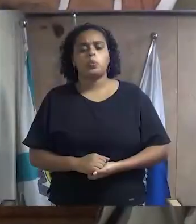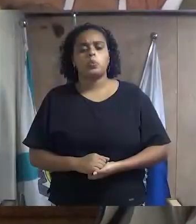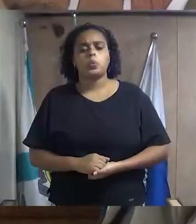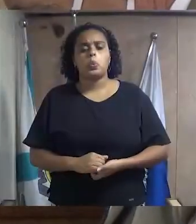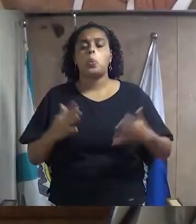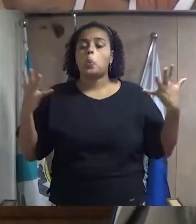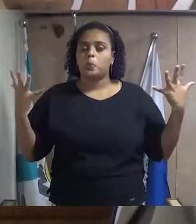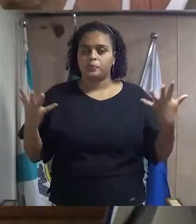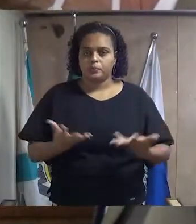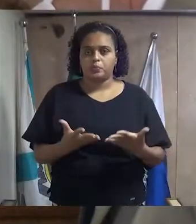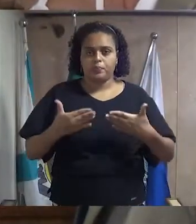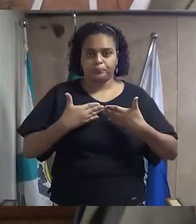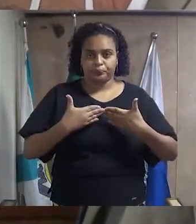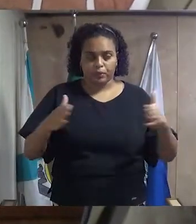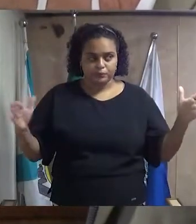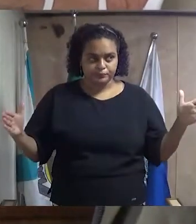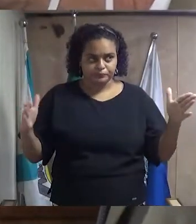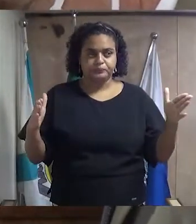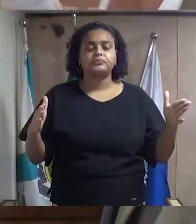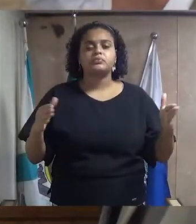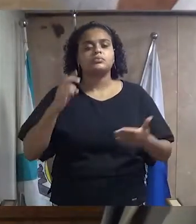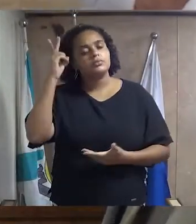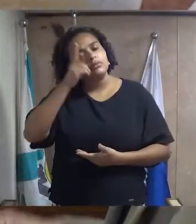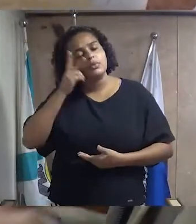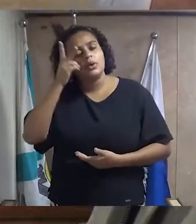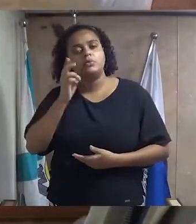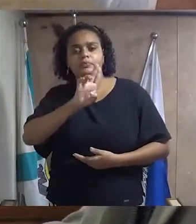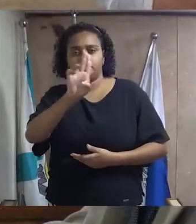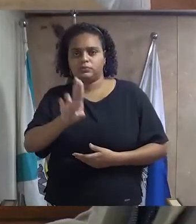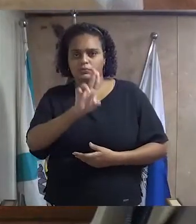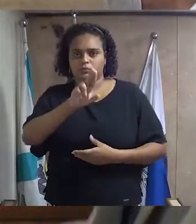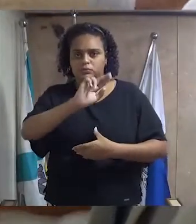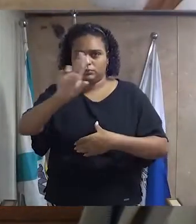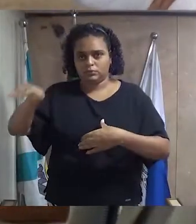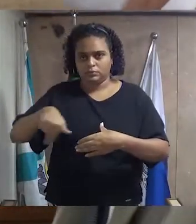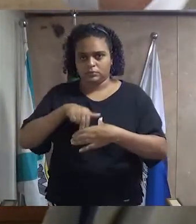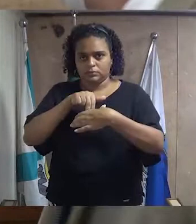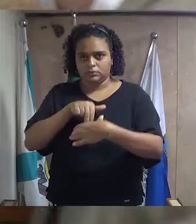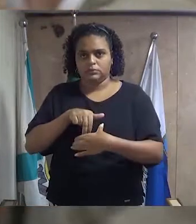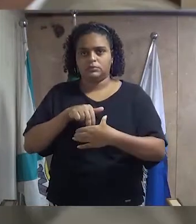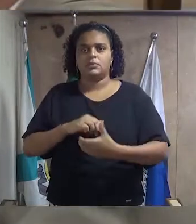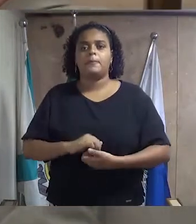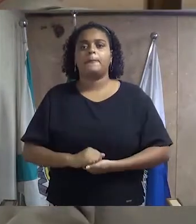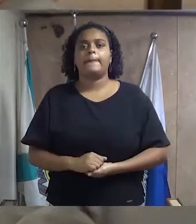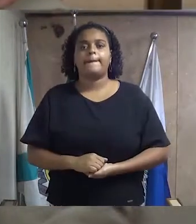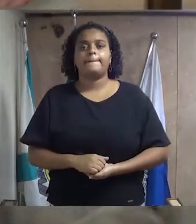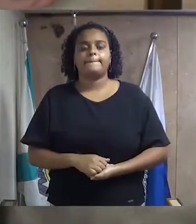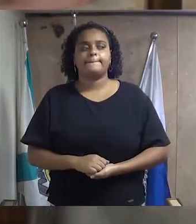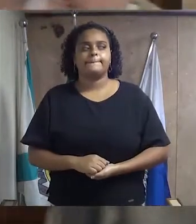Neste momento está aberta as inscrições para os vereadores que quiserem fazer uso da tribuna.